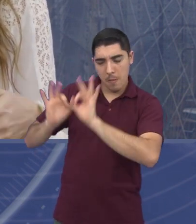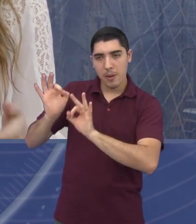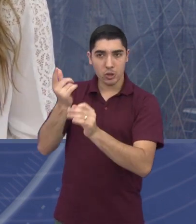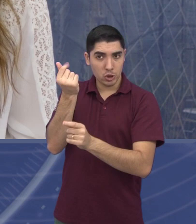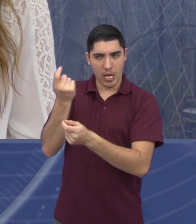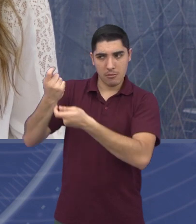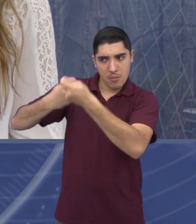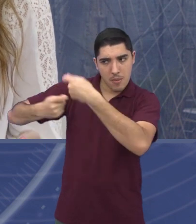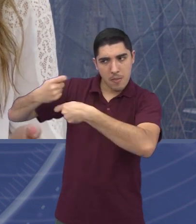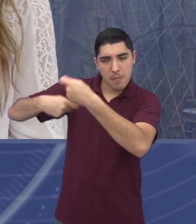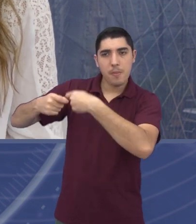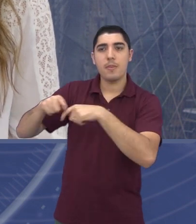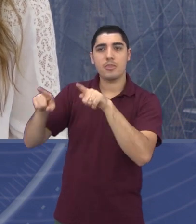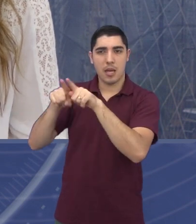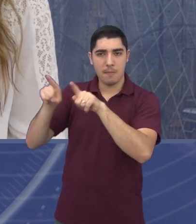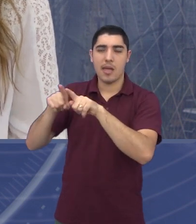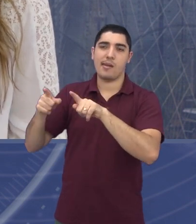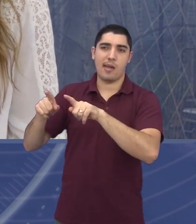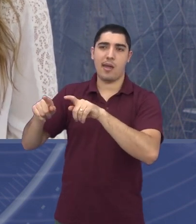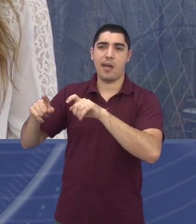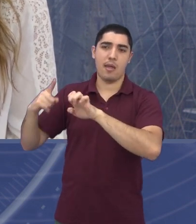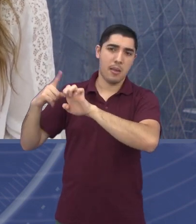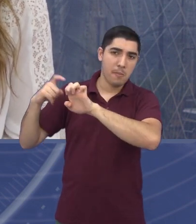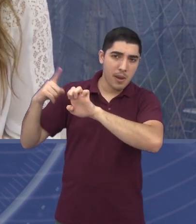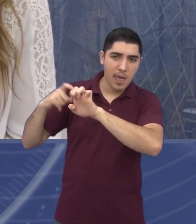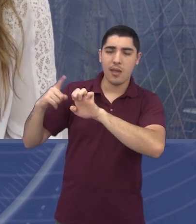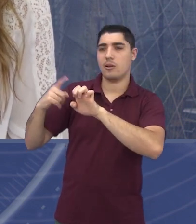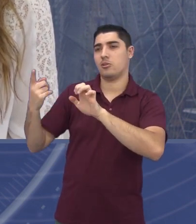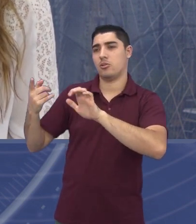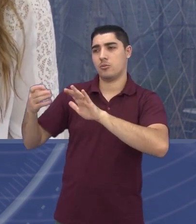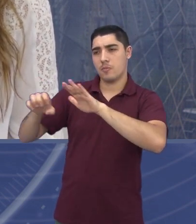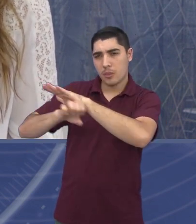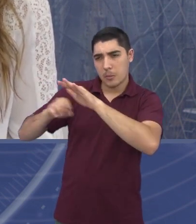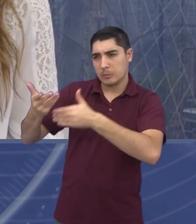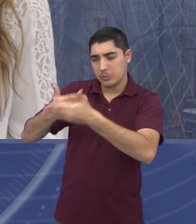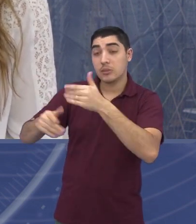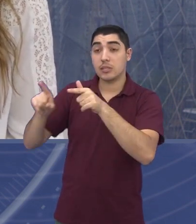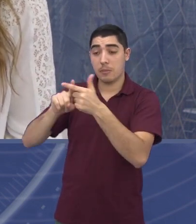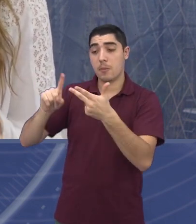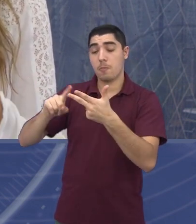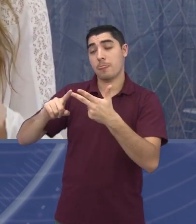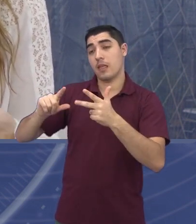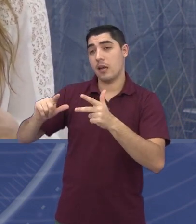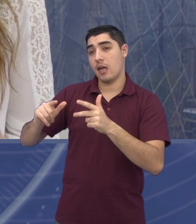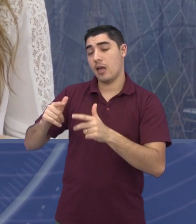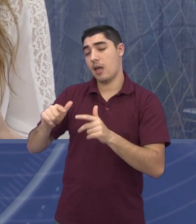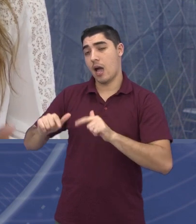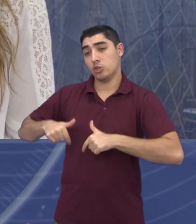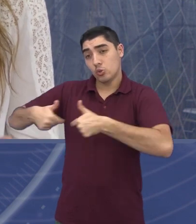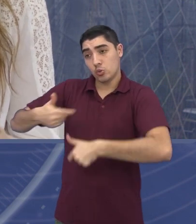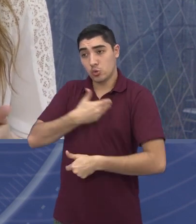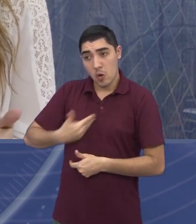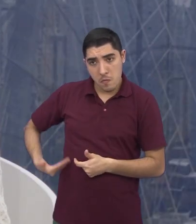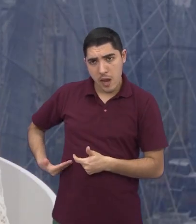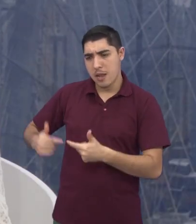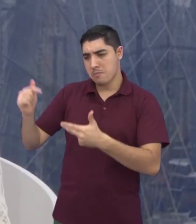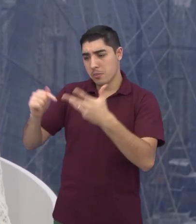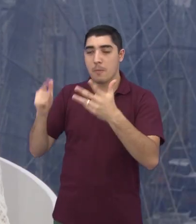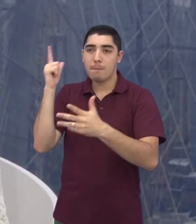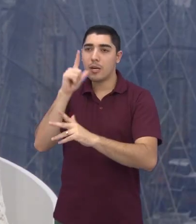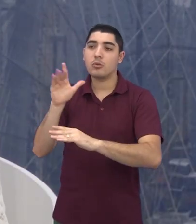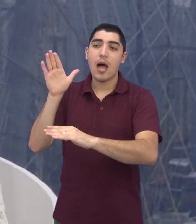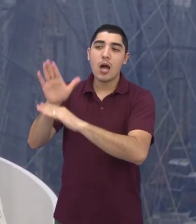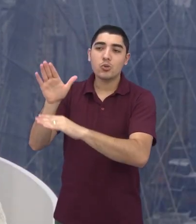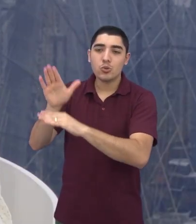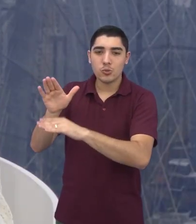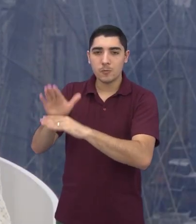vista econômico, empresarial, né, e também de políticas públicas, oferecendo um amparo, um suporte para